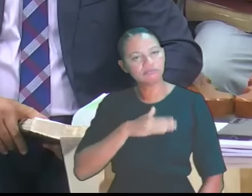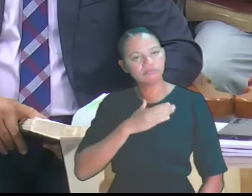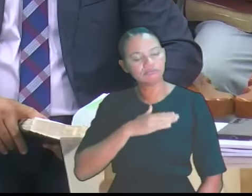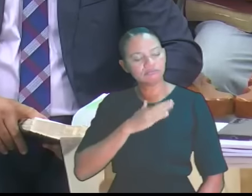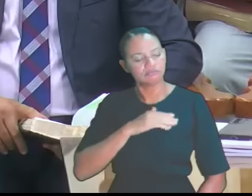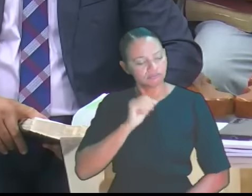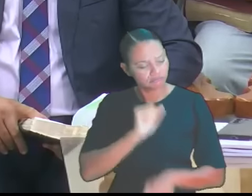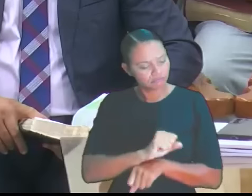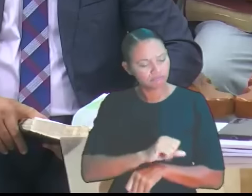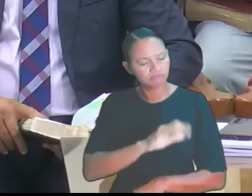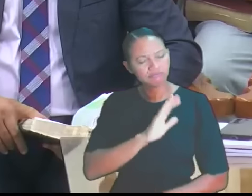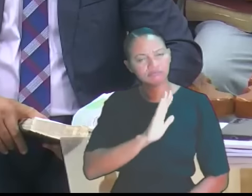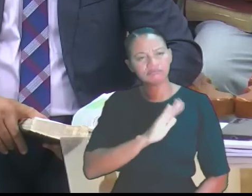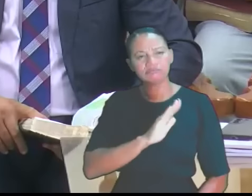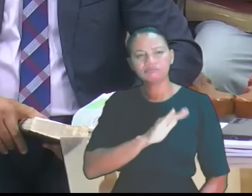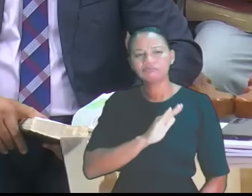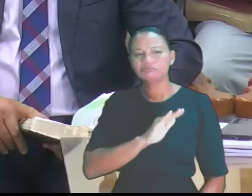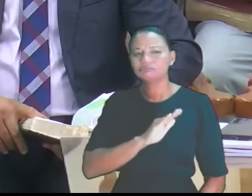Espera.